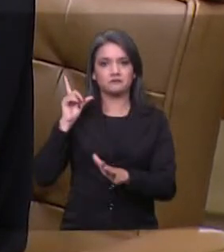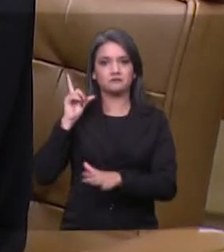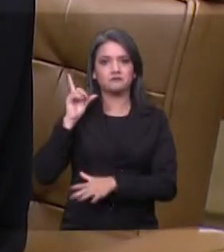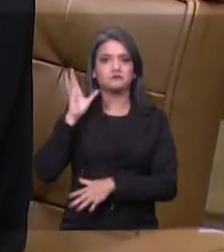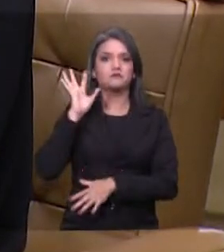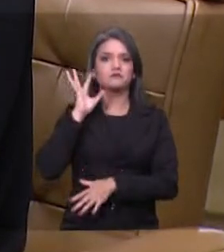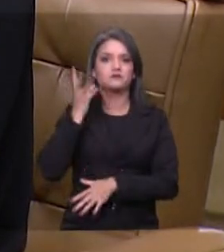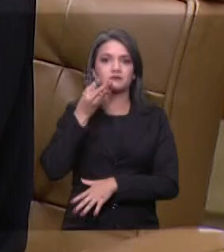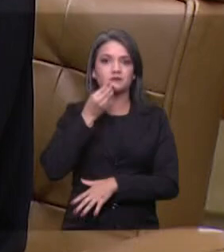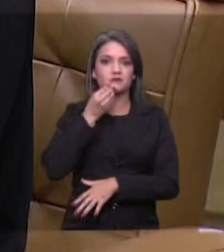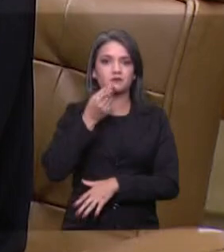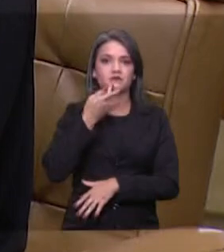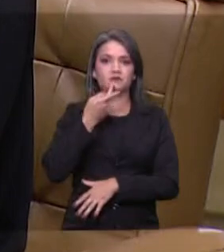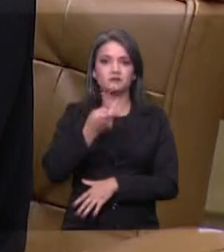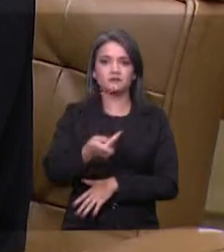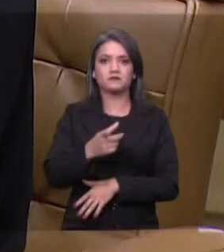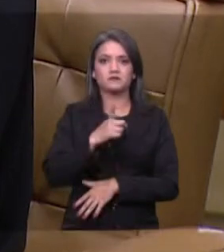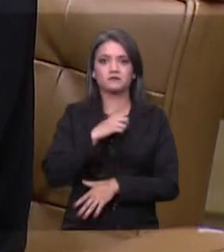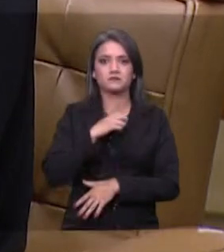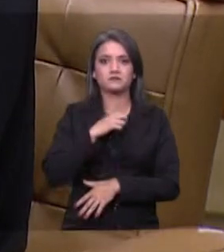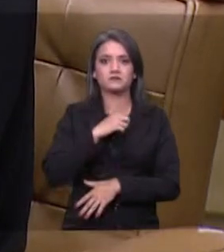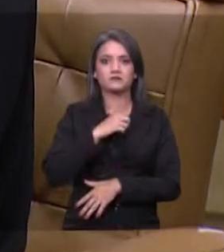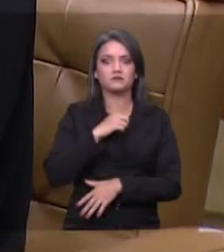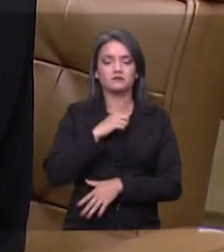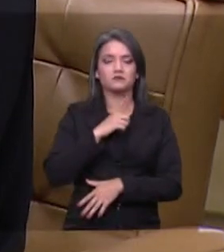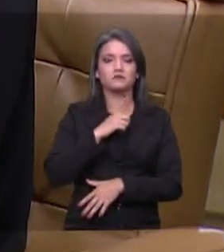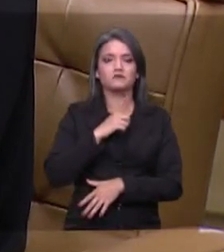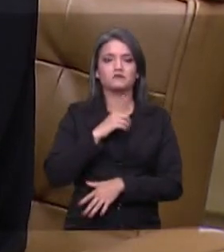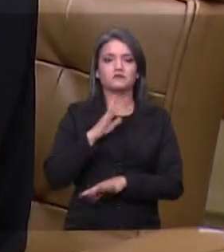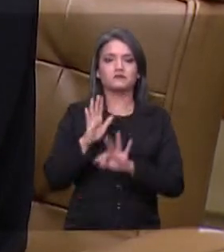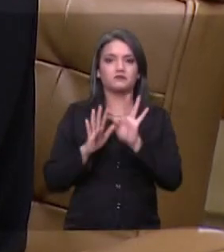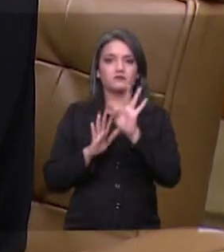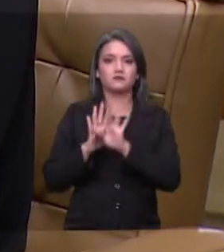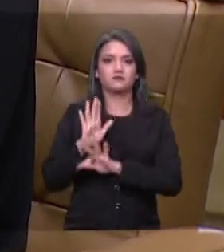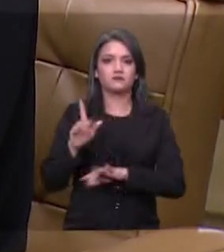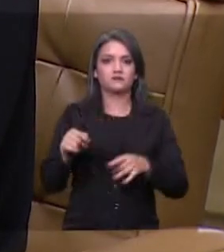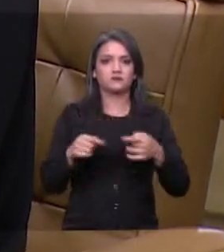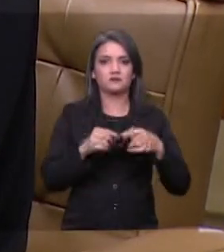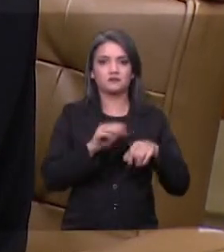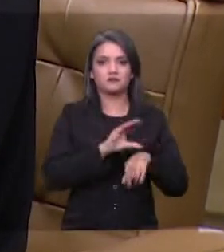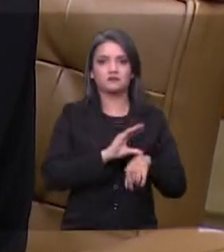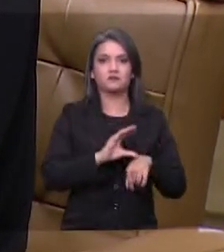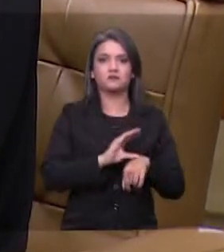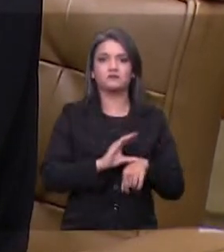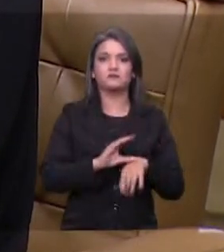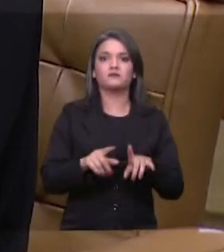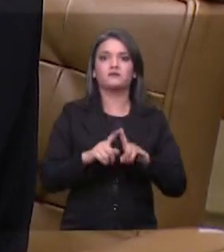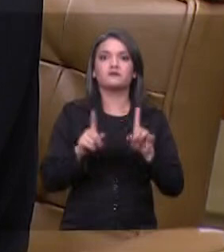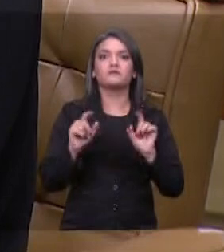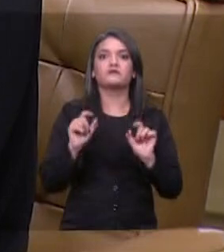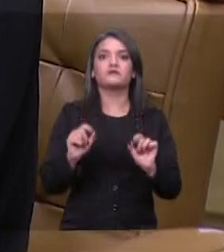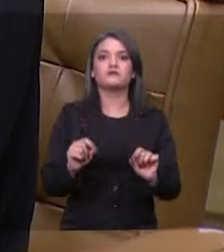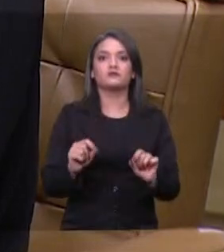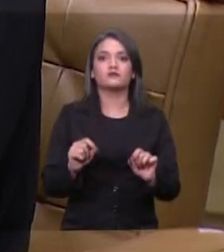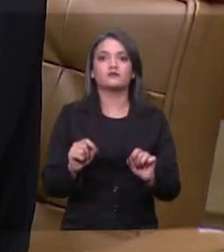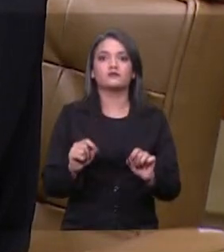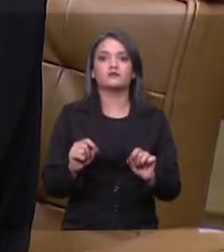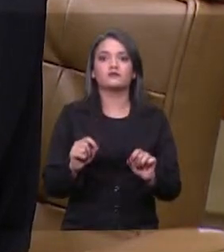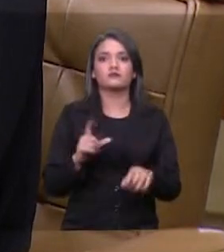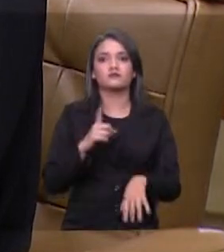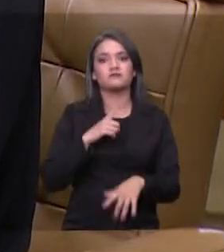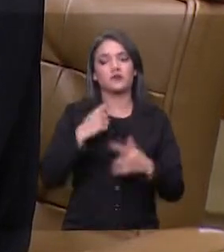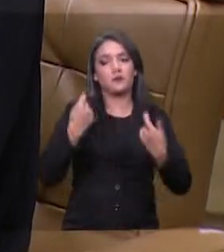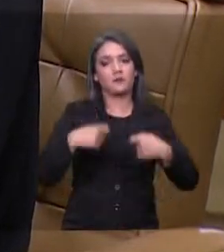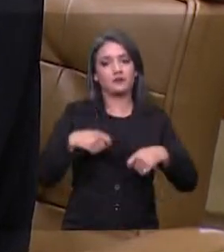para conferir interpretação conforme, para entender que deve ser preferencialmente em